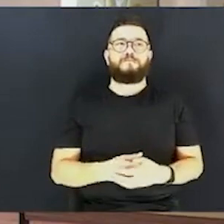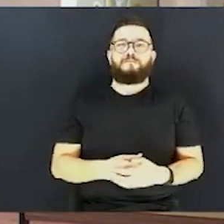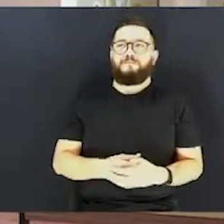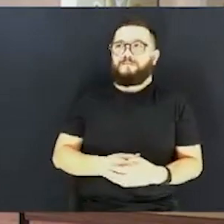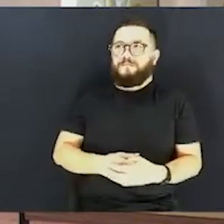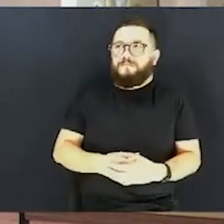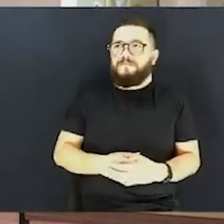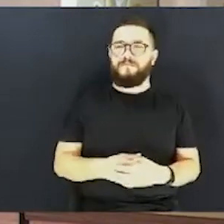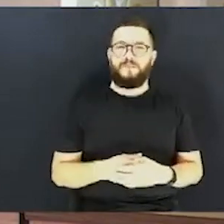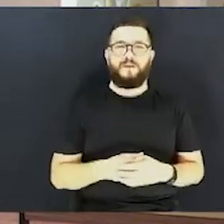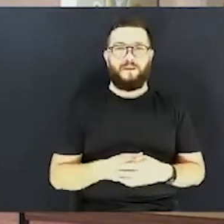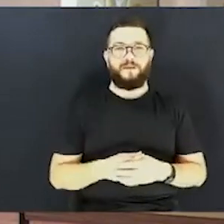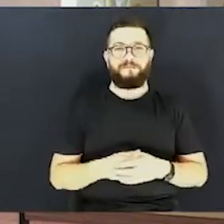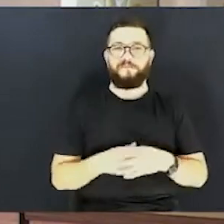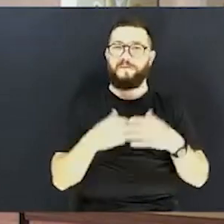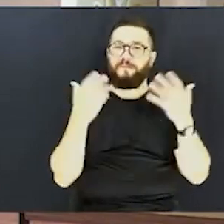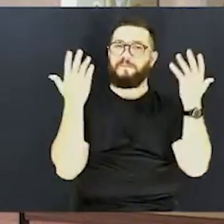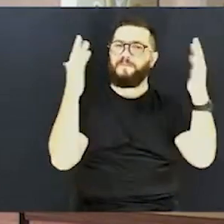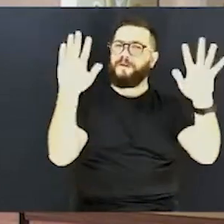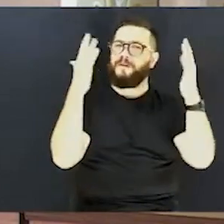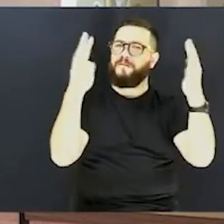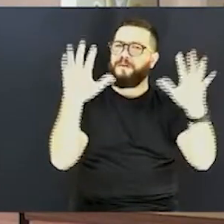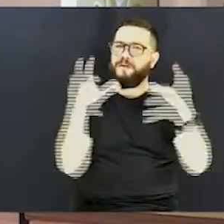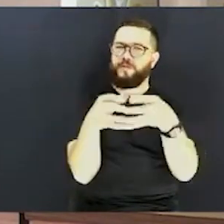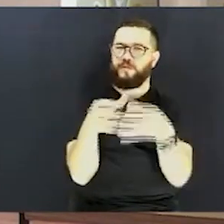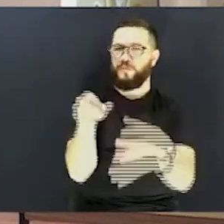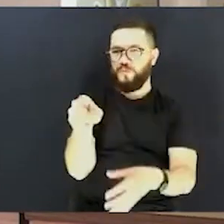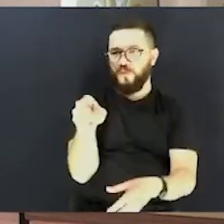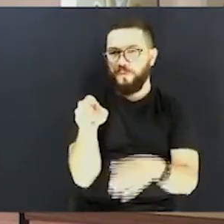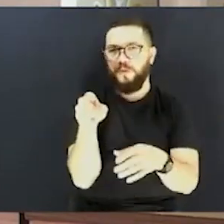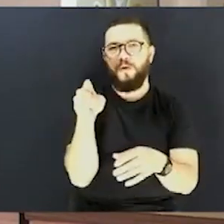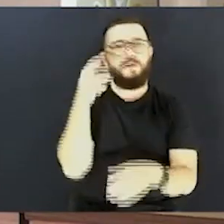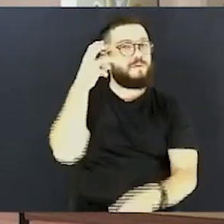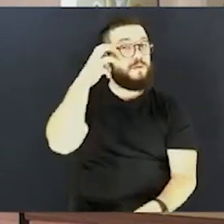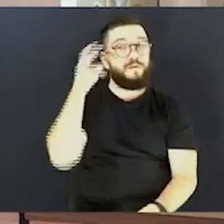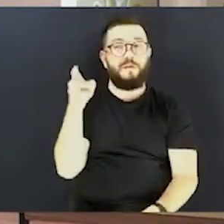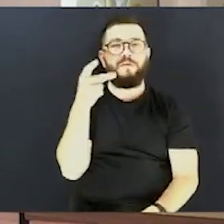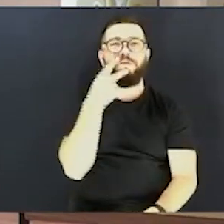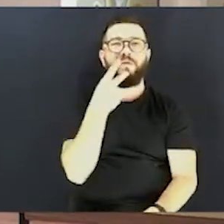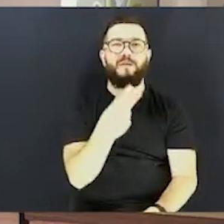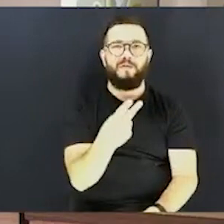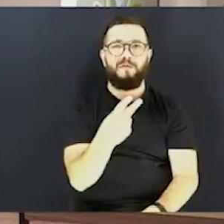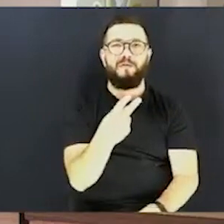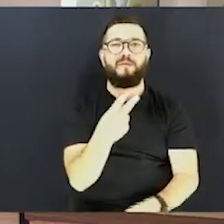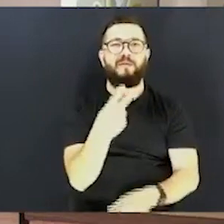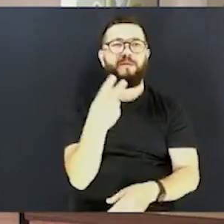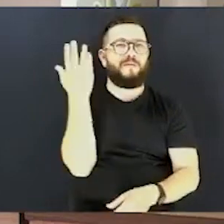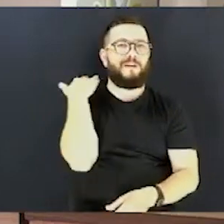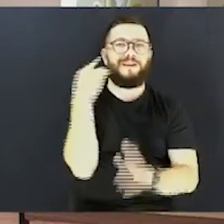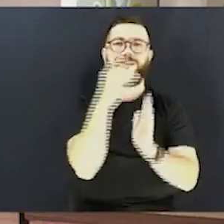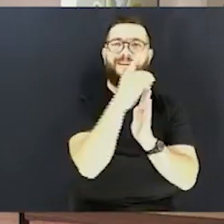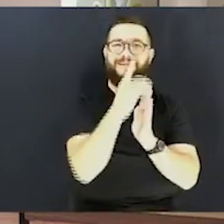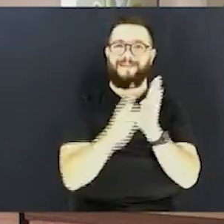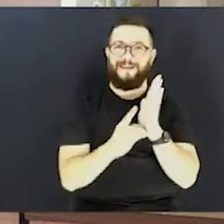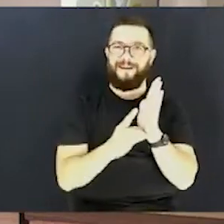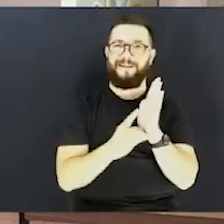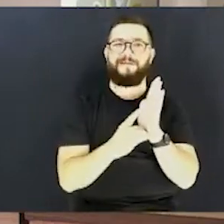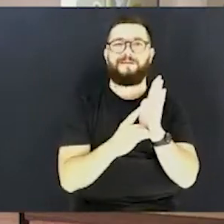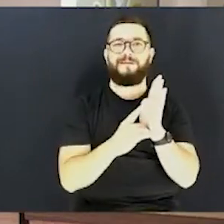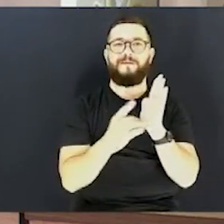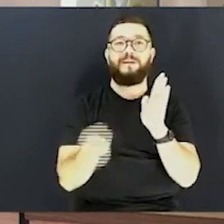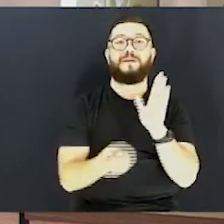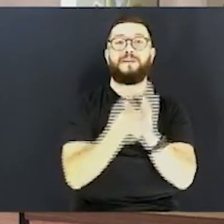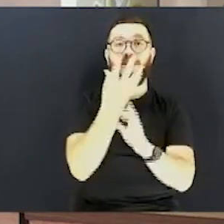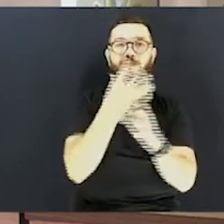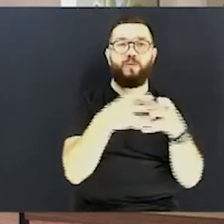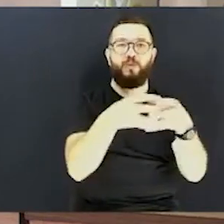grupo, que, como o vereador Dalton disse, foi nomeado inicialmente por um decreto, que foi encarregado da elaboração desse plano,